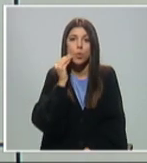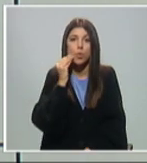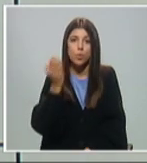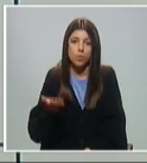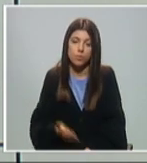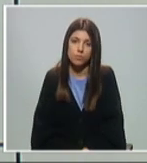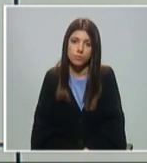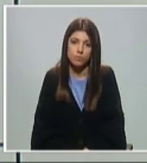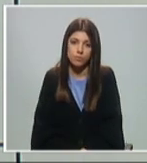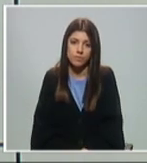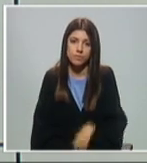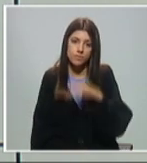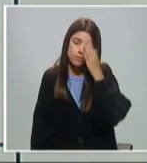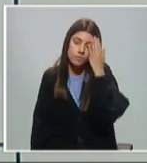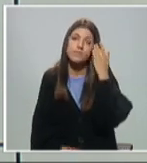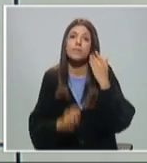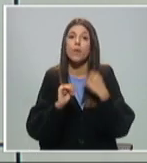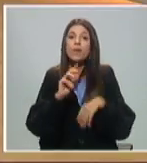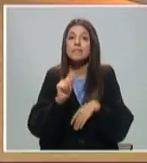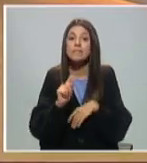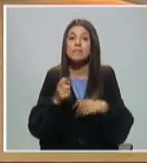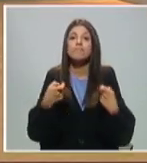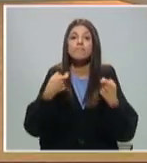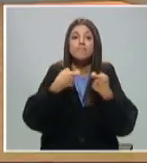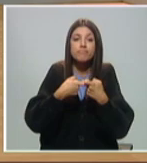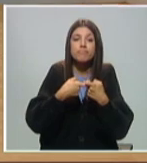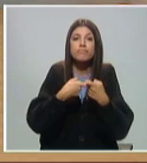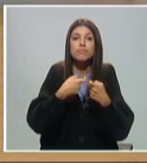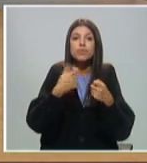no exercício ou no exemplo que temos estado a fazer.